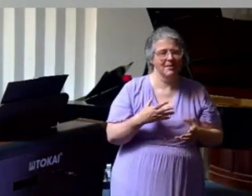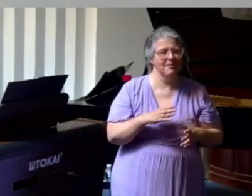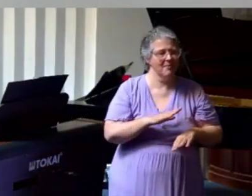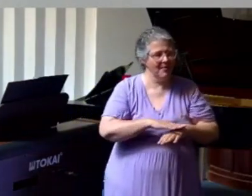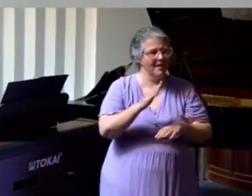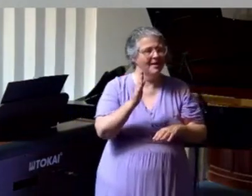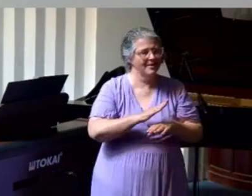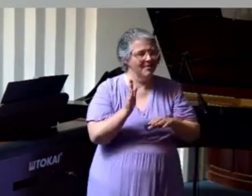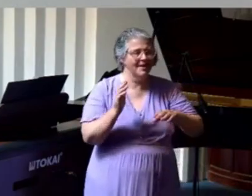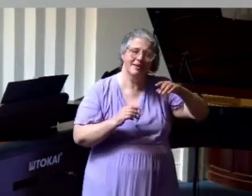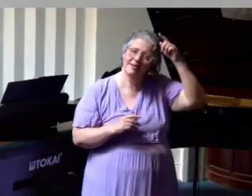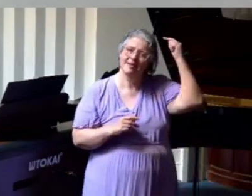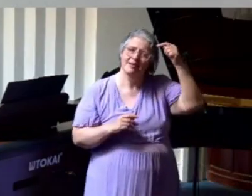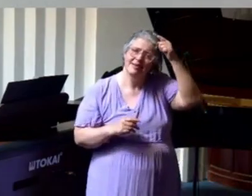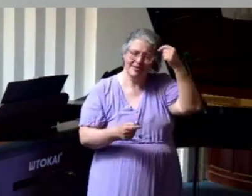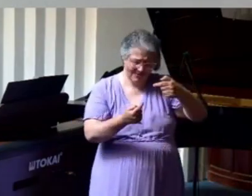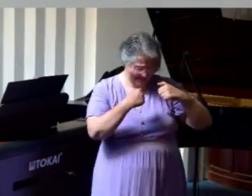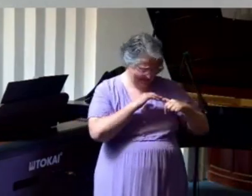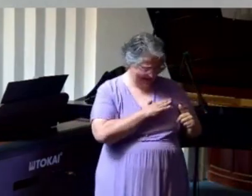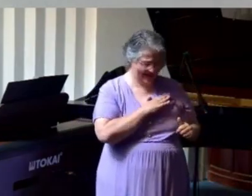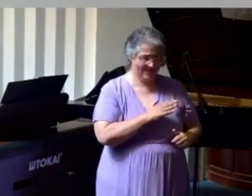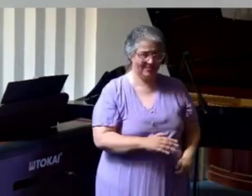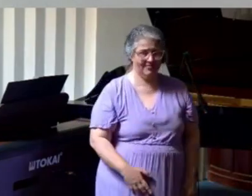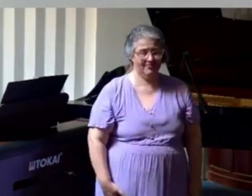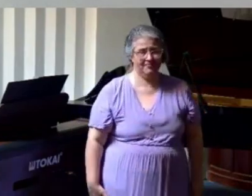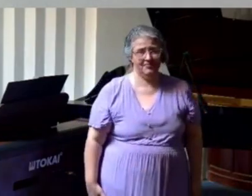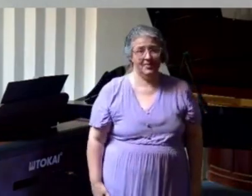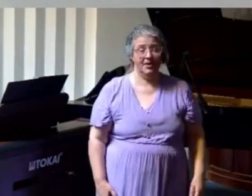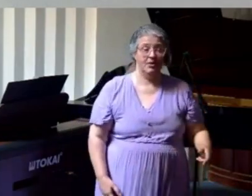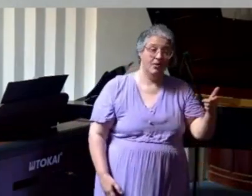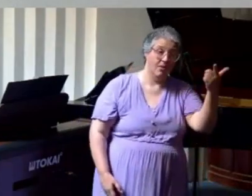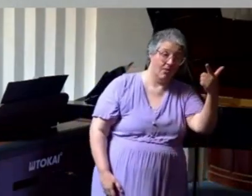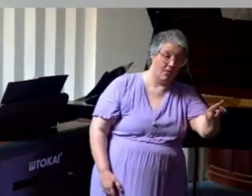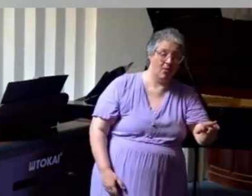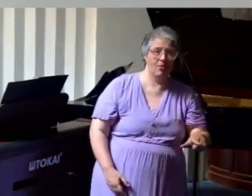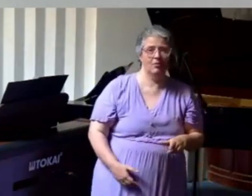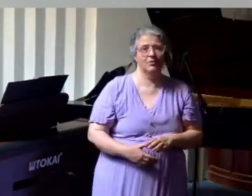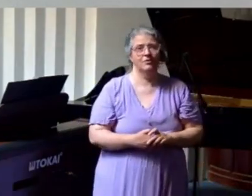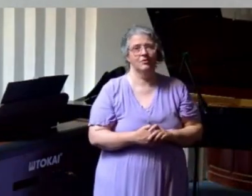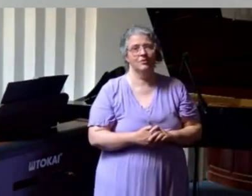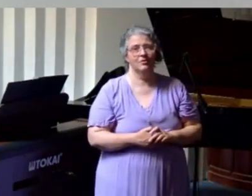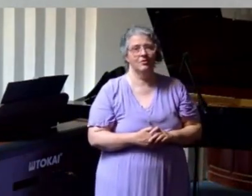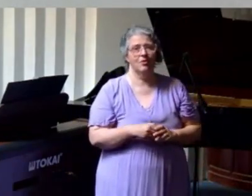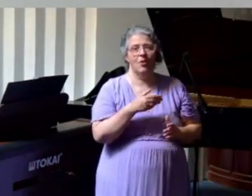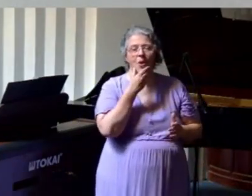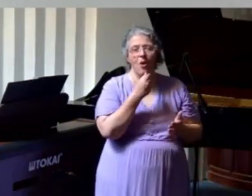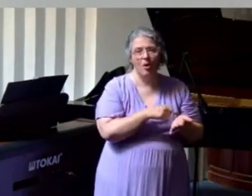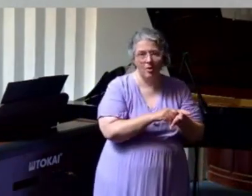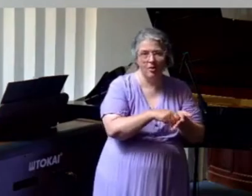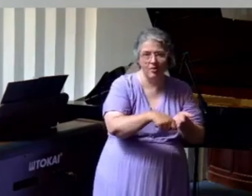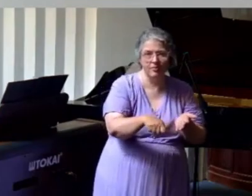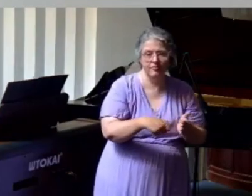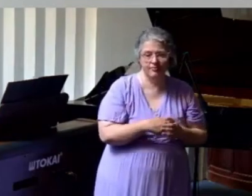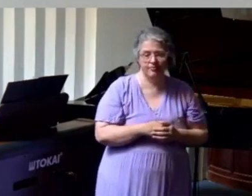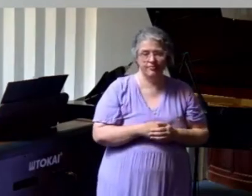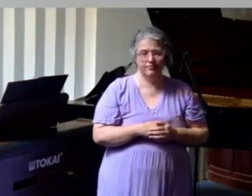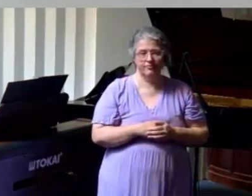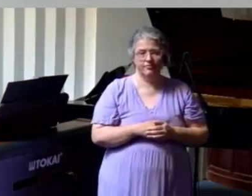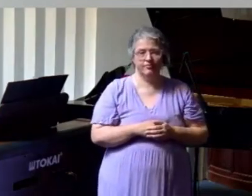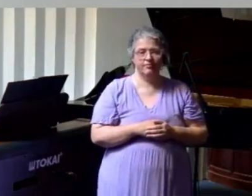da santidade de Deus dentro dele. Charles Spurgeon diz: nada é mais lamentável do que